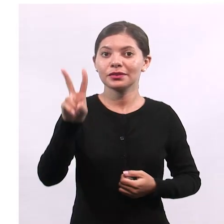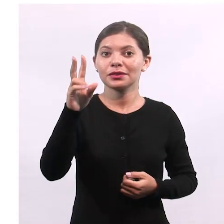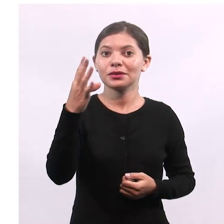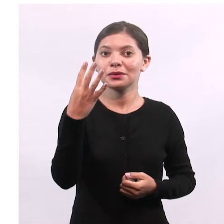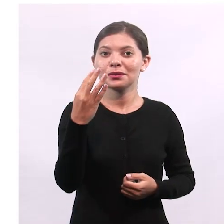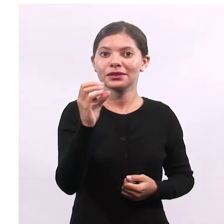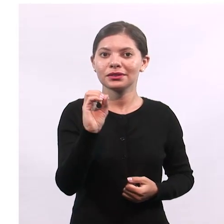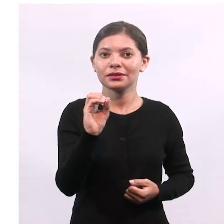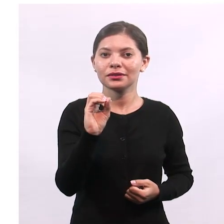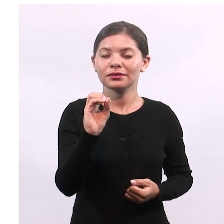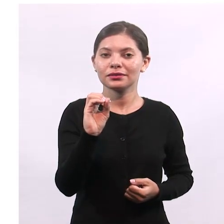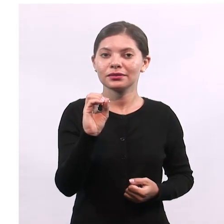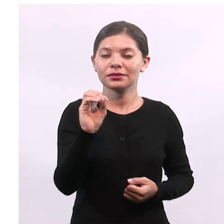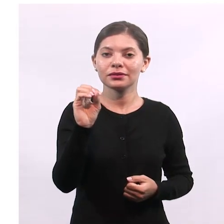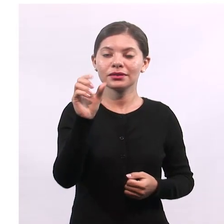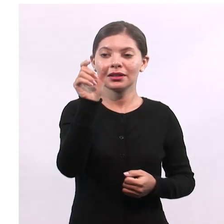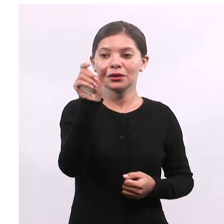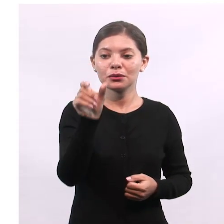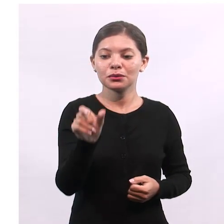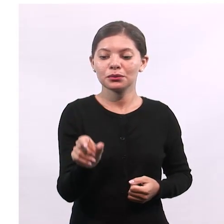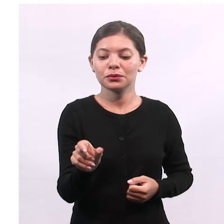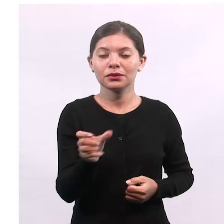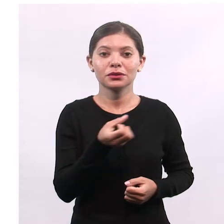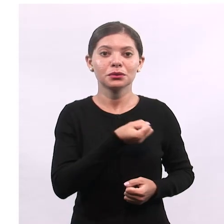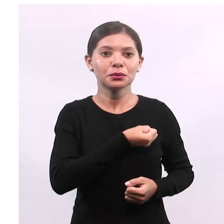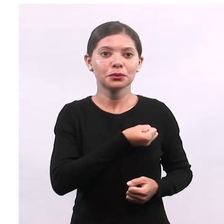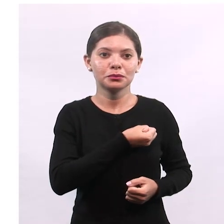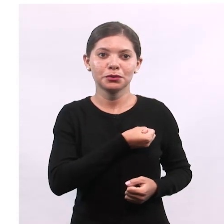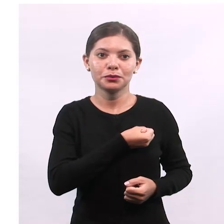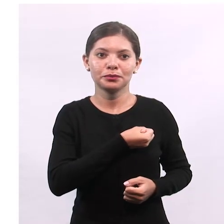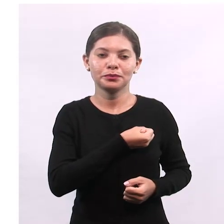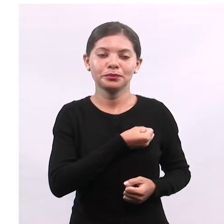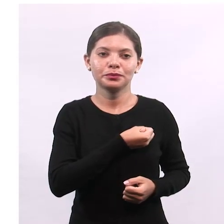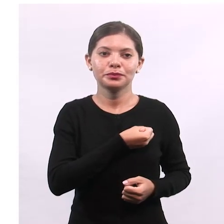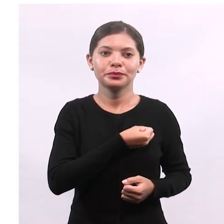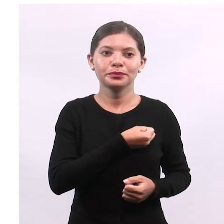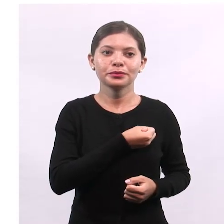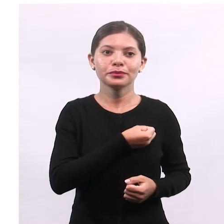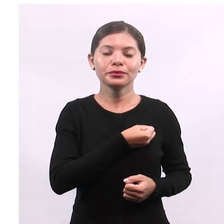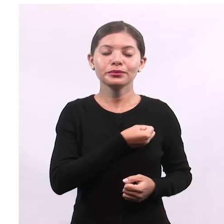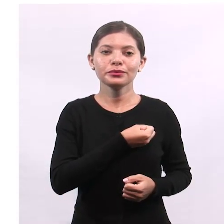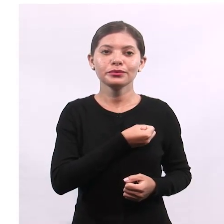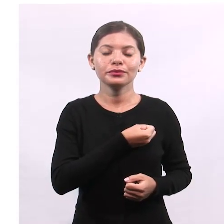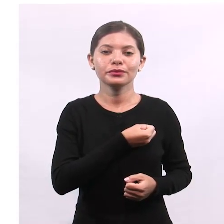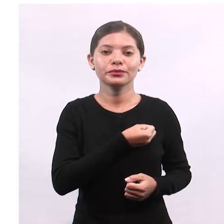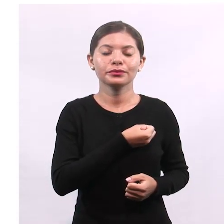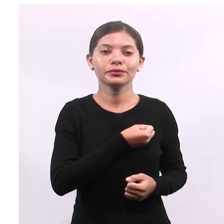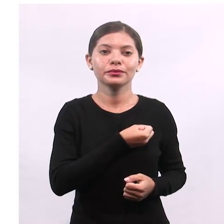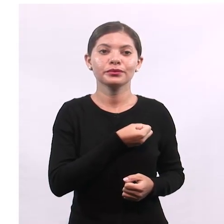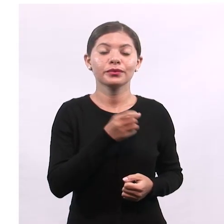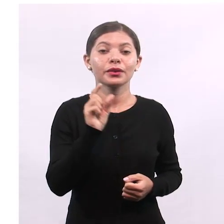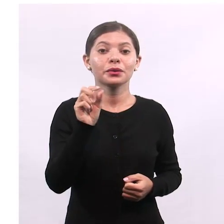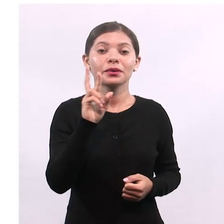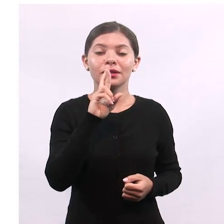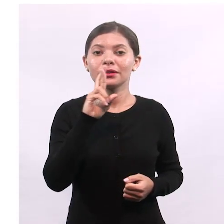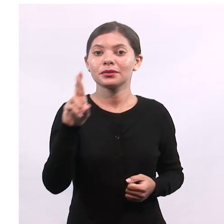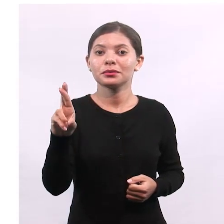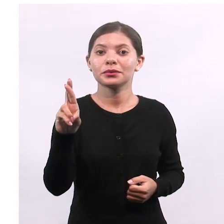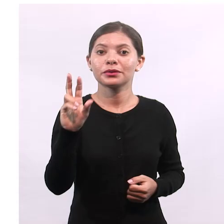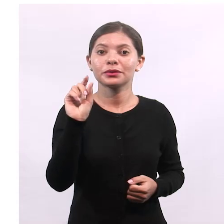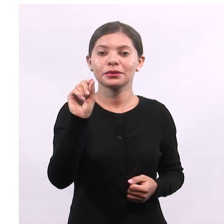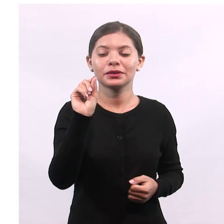numérica que refere-se a um atributo uma uma resposta para o atributo produtos que é